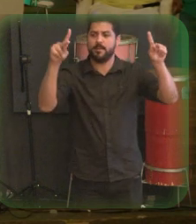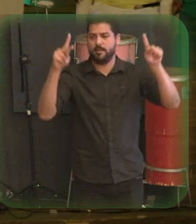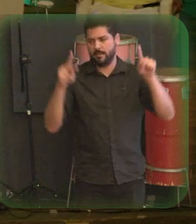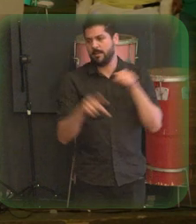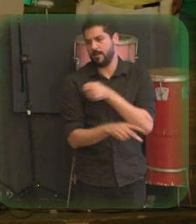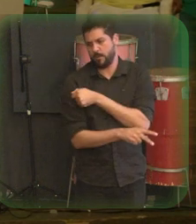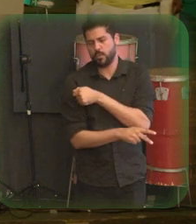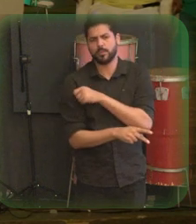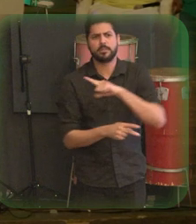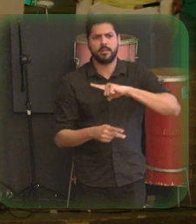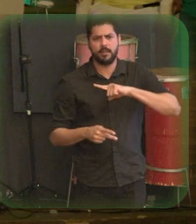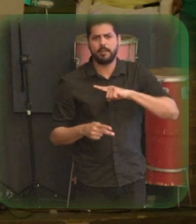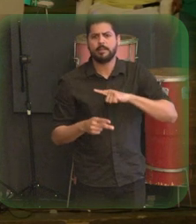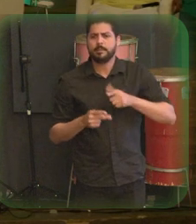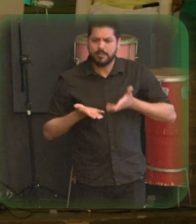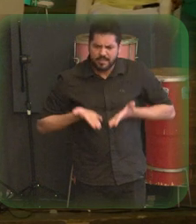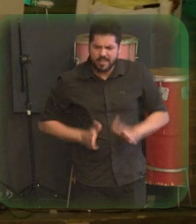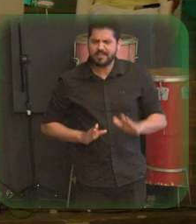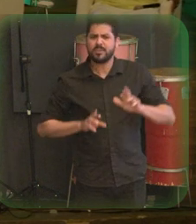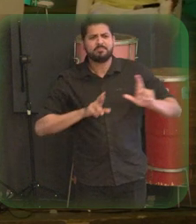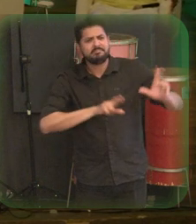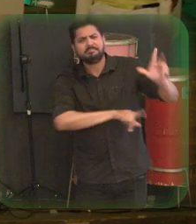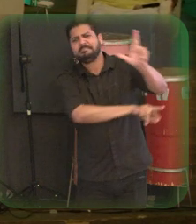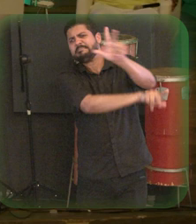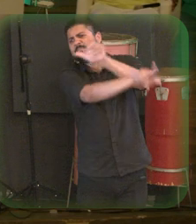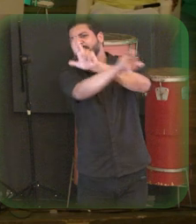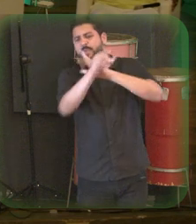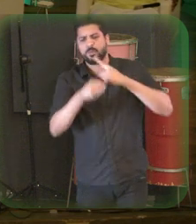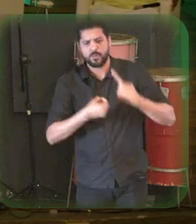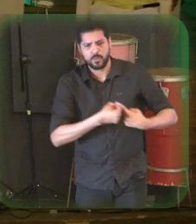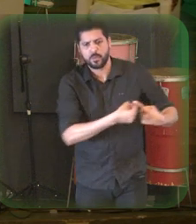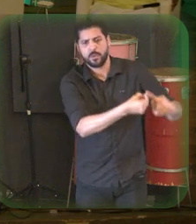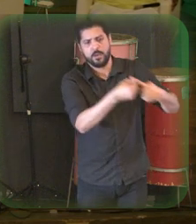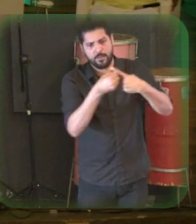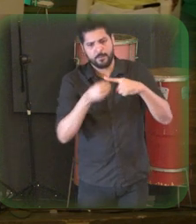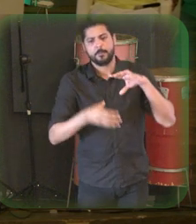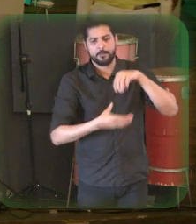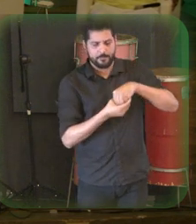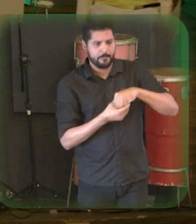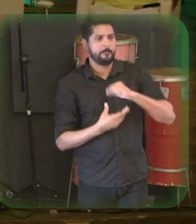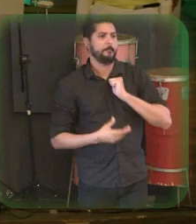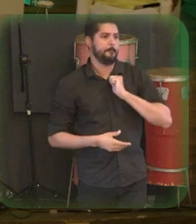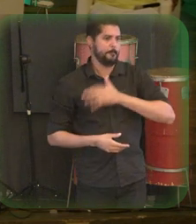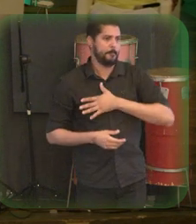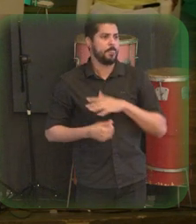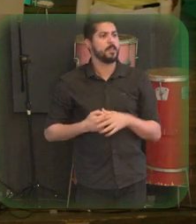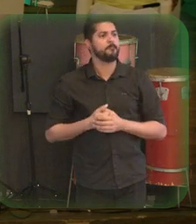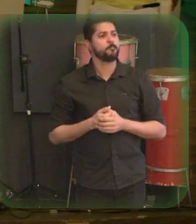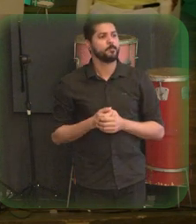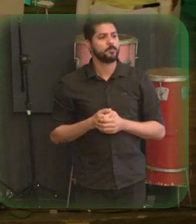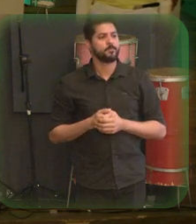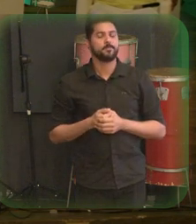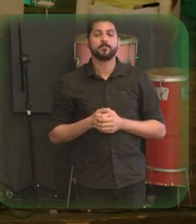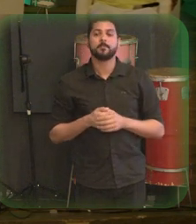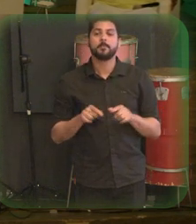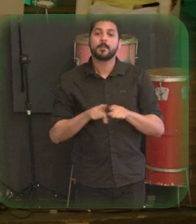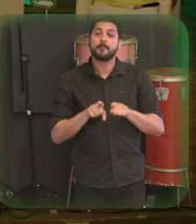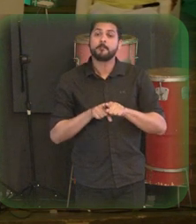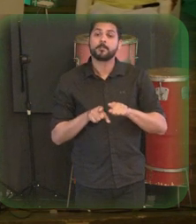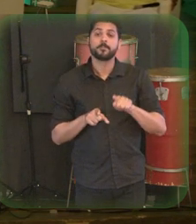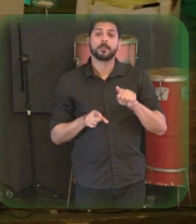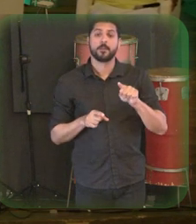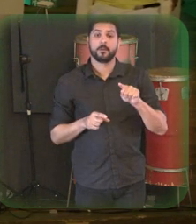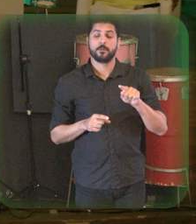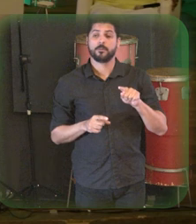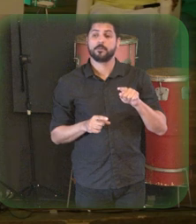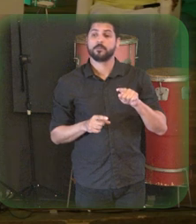diversas origens dentro do nosso Instituto Federal de Pernambuco. Quero destacar, ministro, a